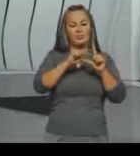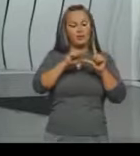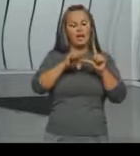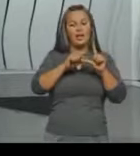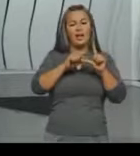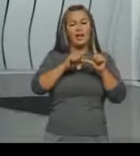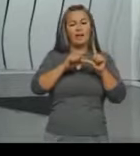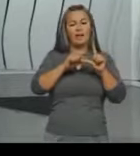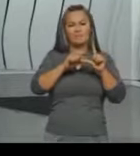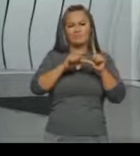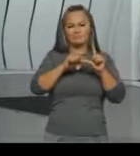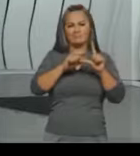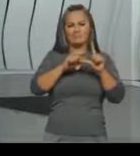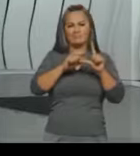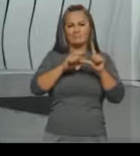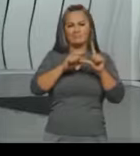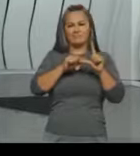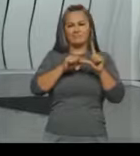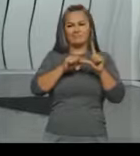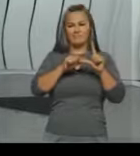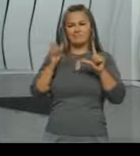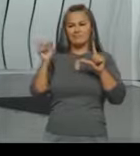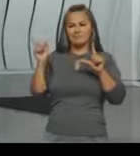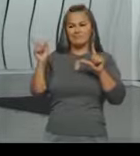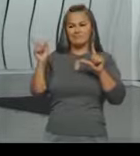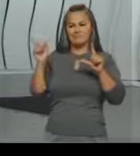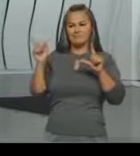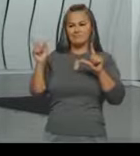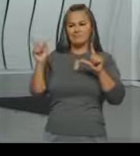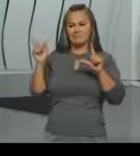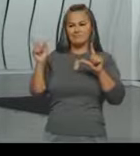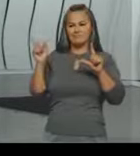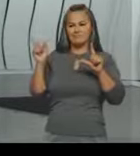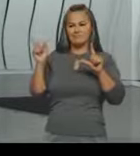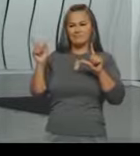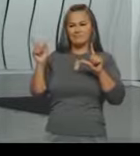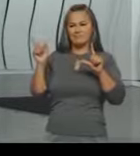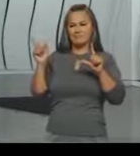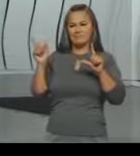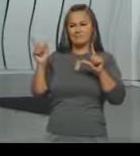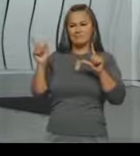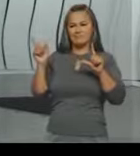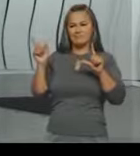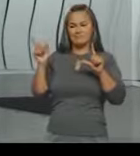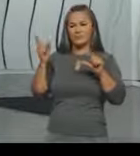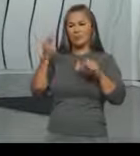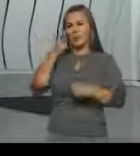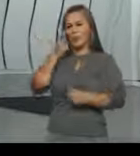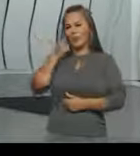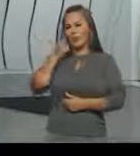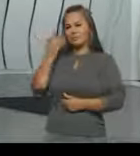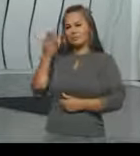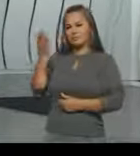termometria, não vamos trabalhar com a física, vou deixar lá com o nosso professor. Então, olha só, aqui vale 0